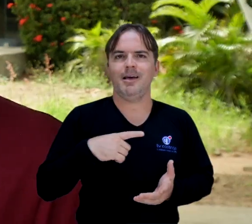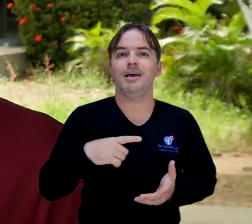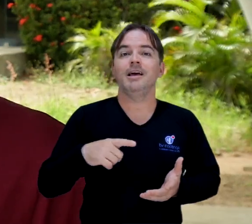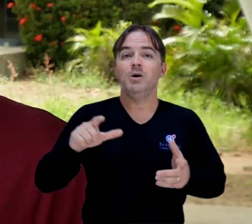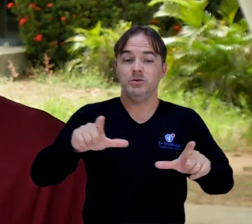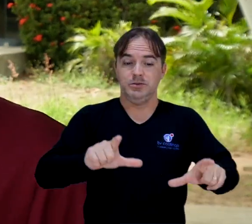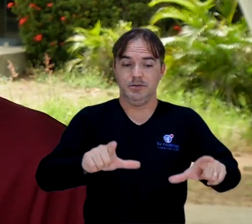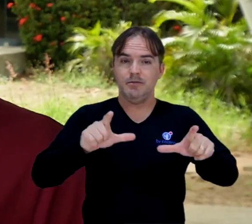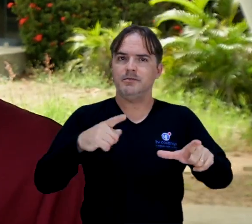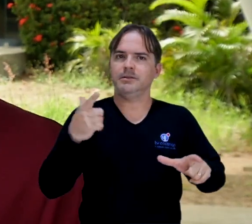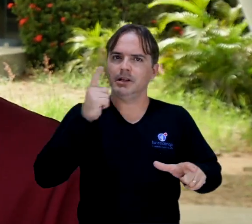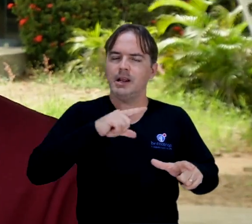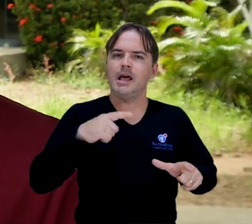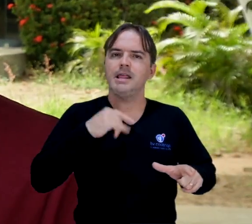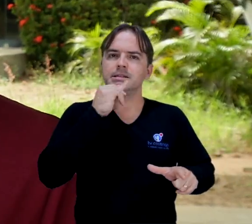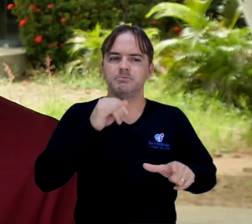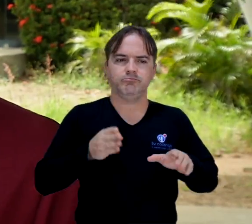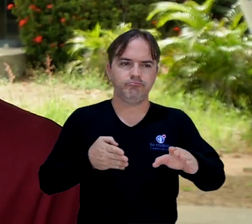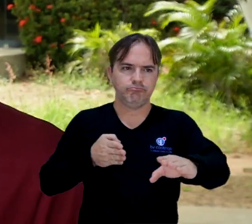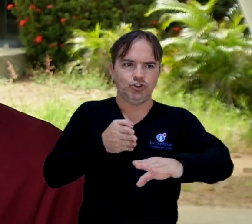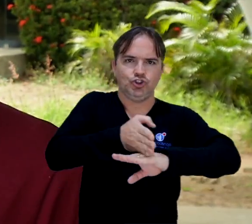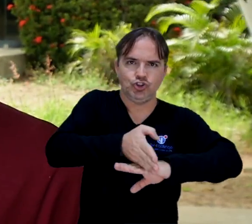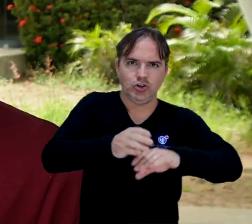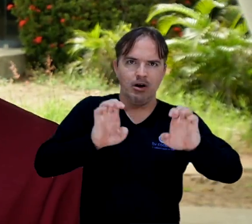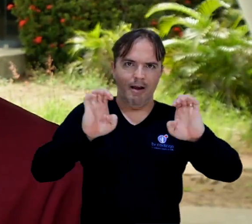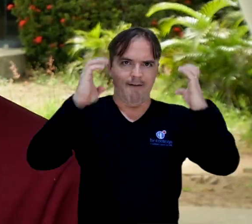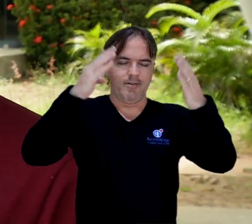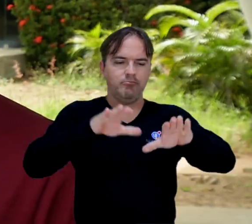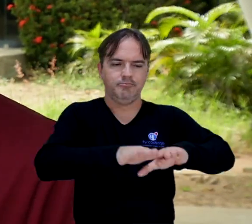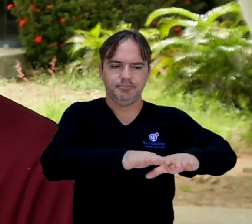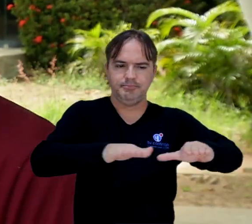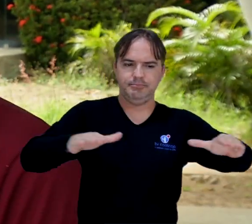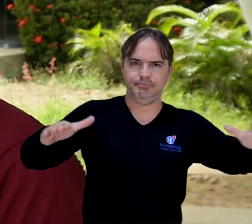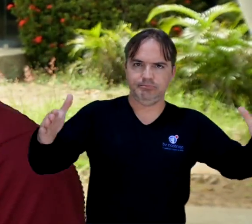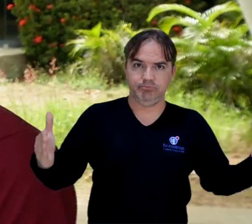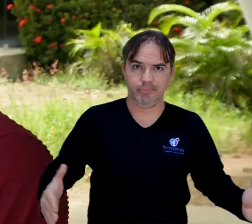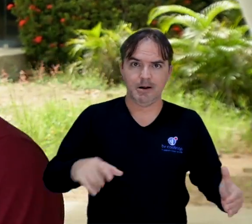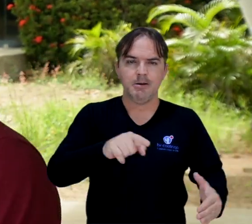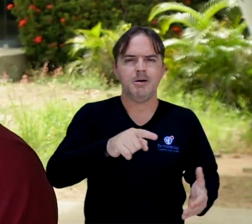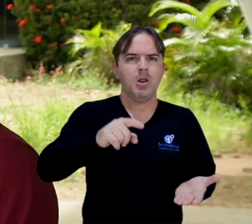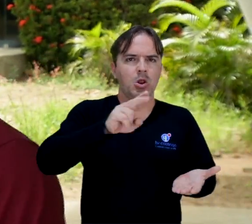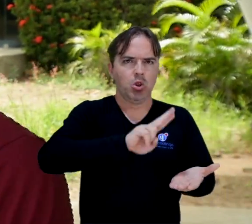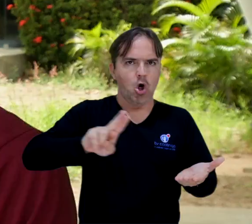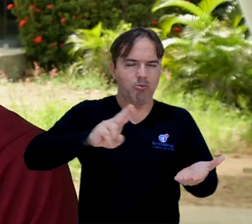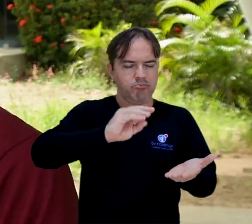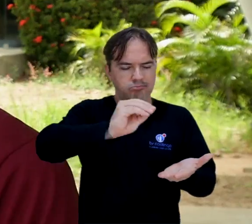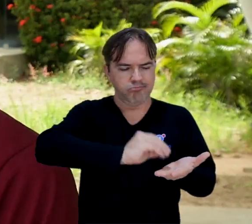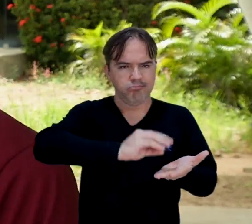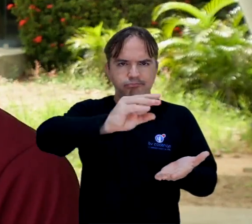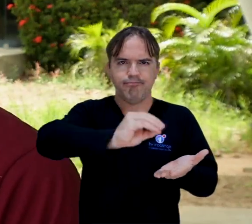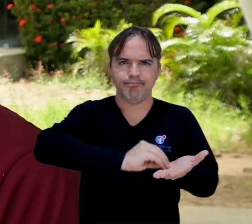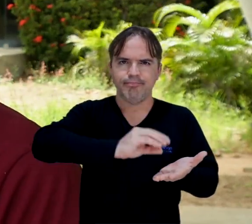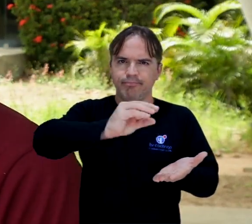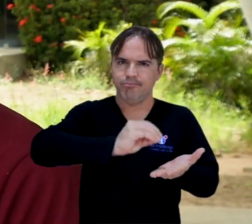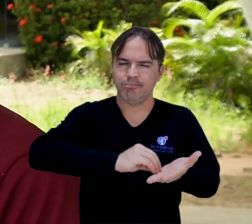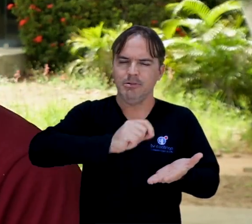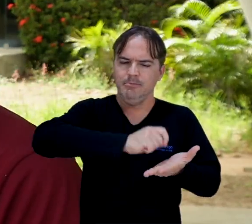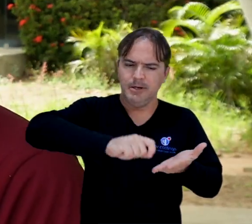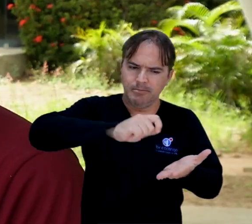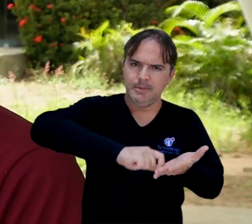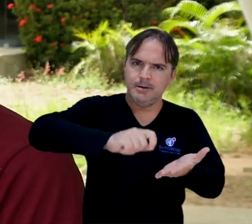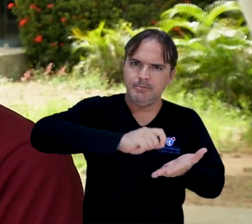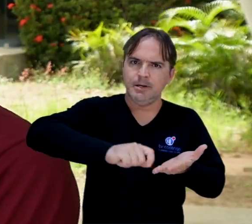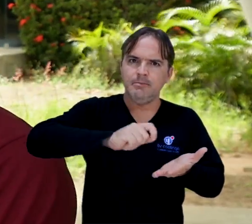a partir do momento da inscrição, e aí quando você chega no evento, vai ter uma bancada de credenciamento, vão ter pessoas lá buscando